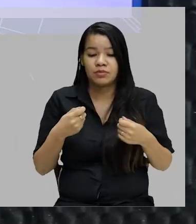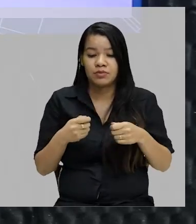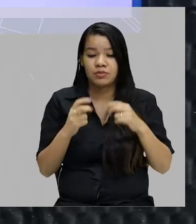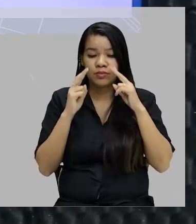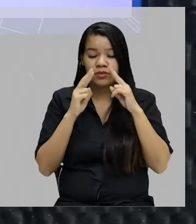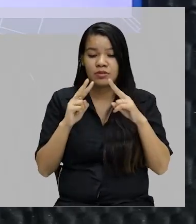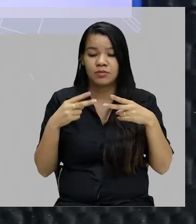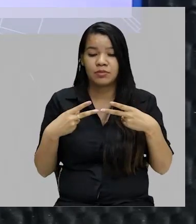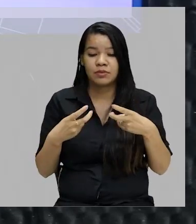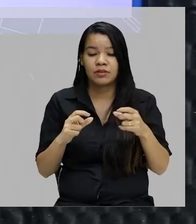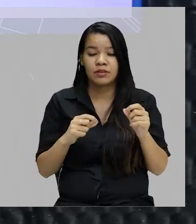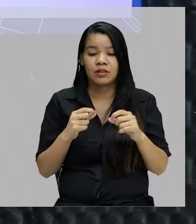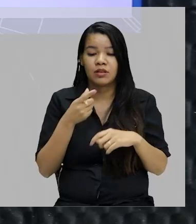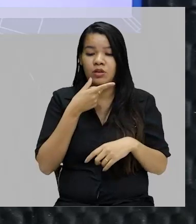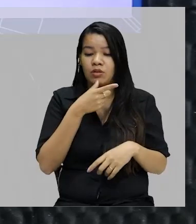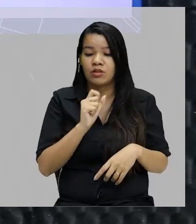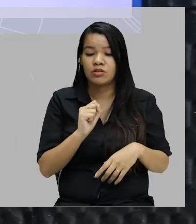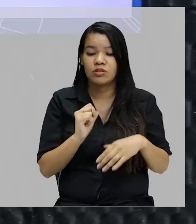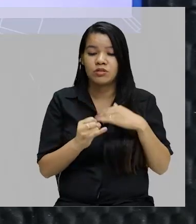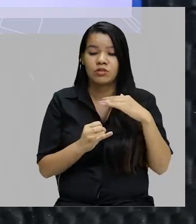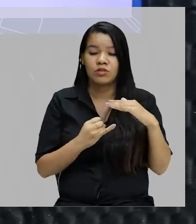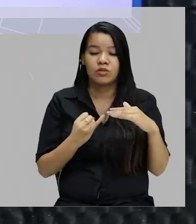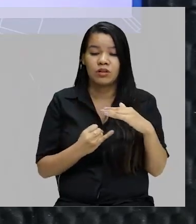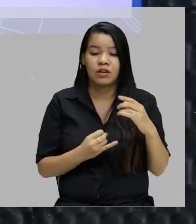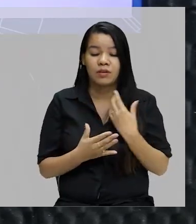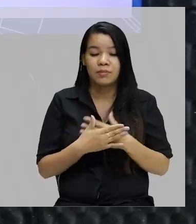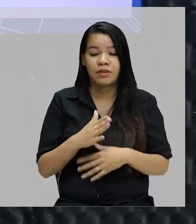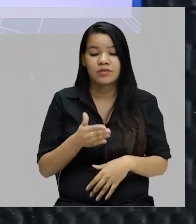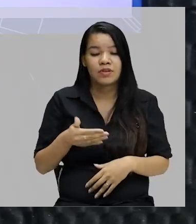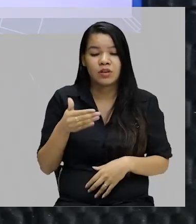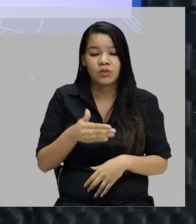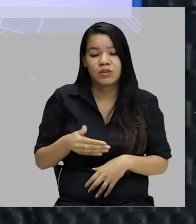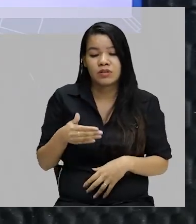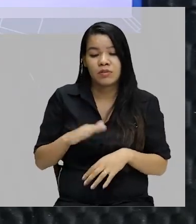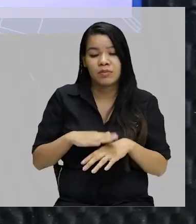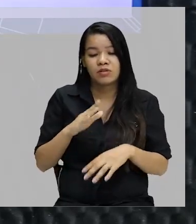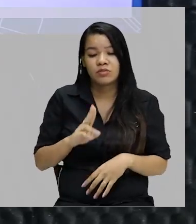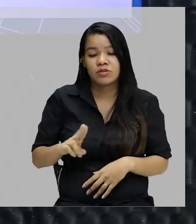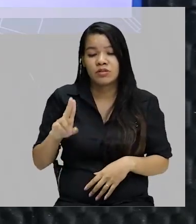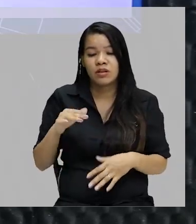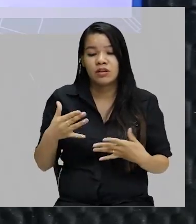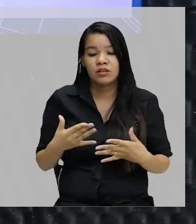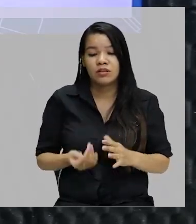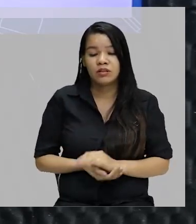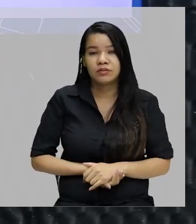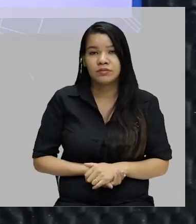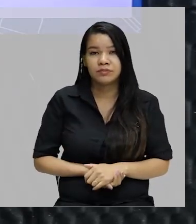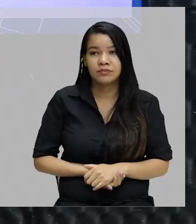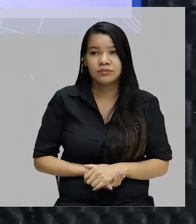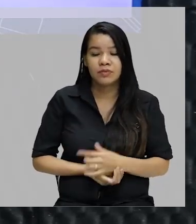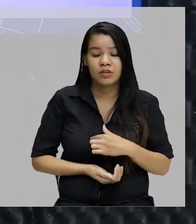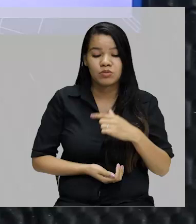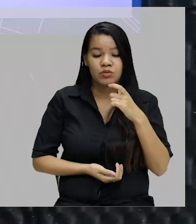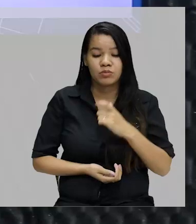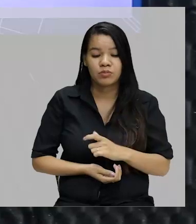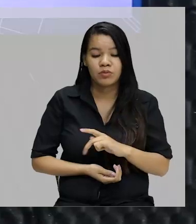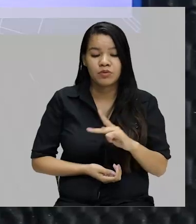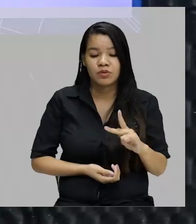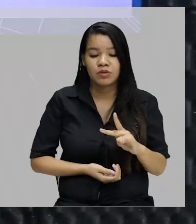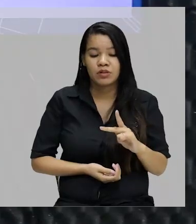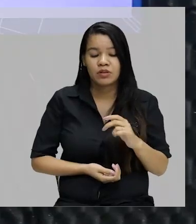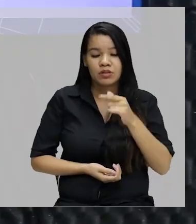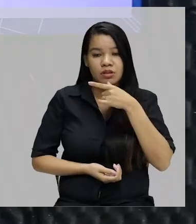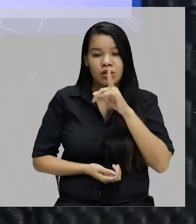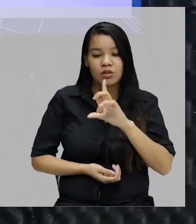é mais frequente, é mais utilizada pelos falantes que a culta. Então, assim, eu sou professora de língua portuguesa, me policio muito na